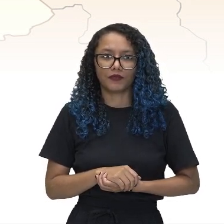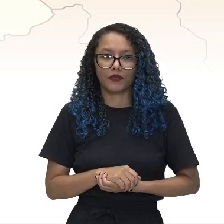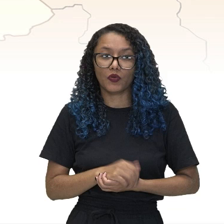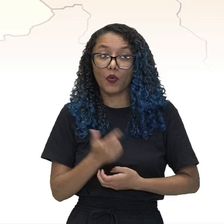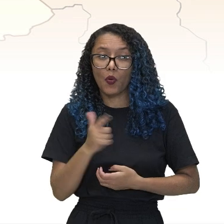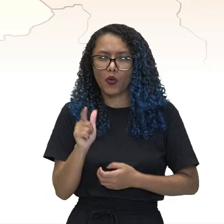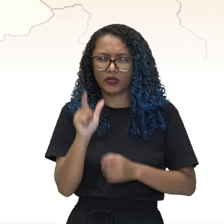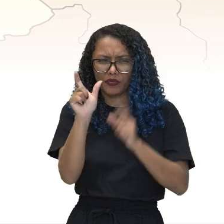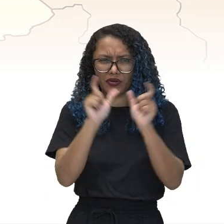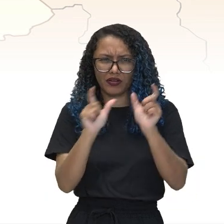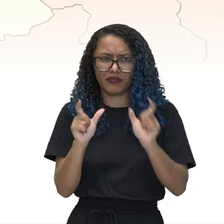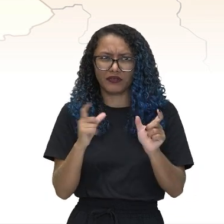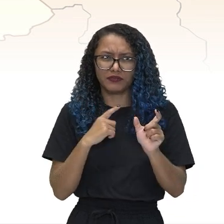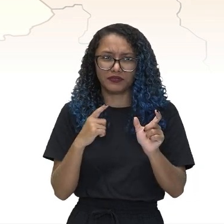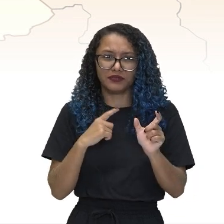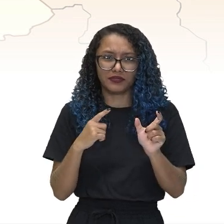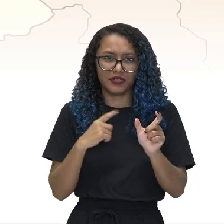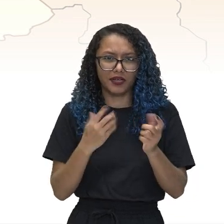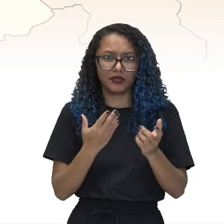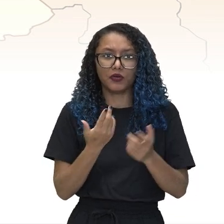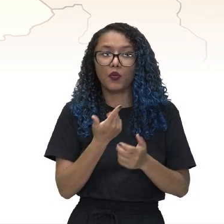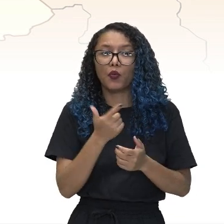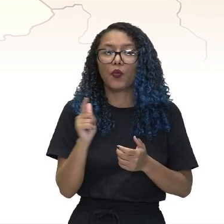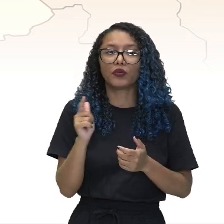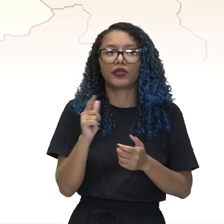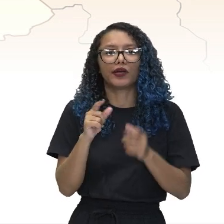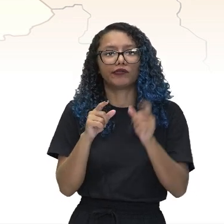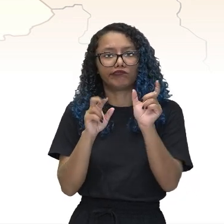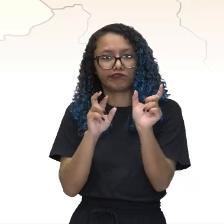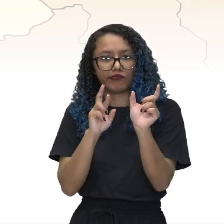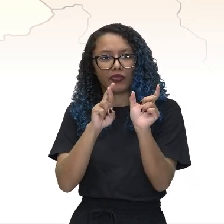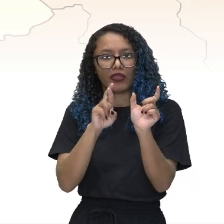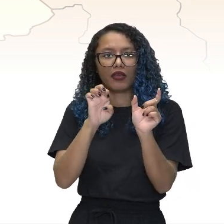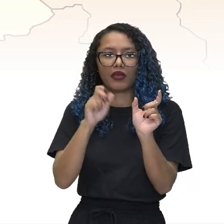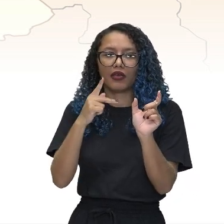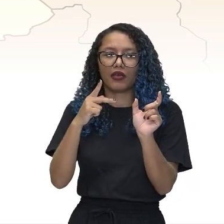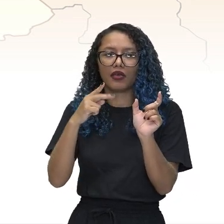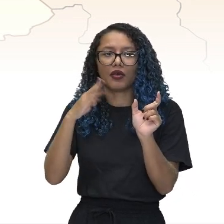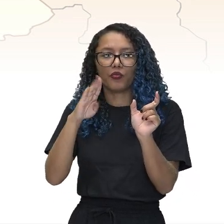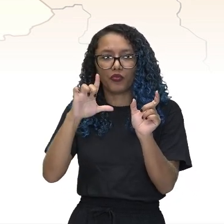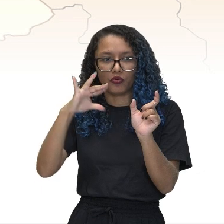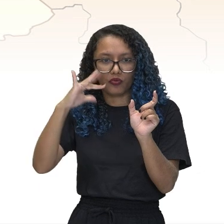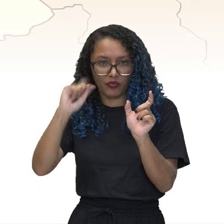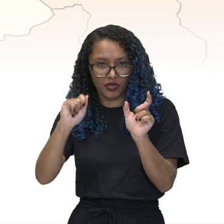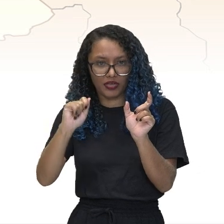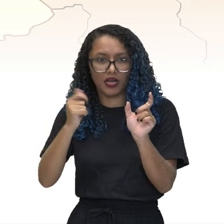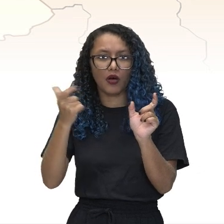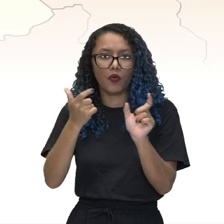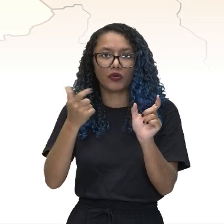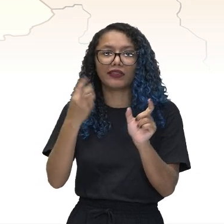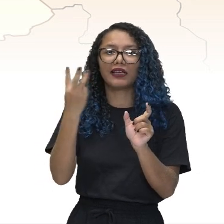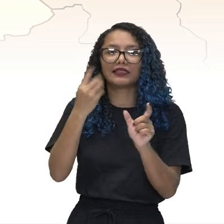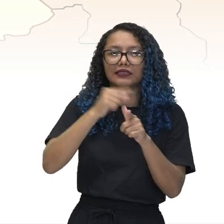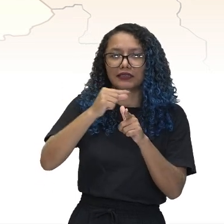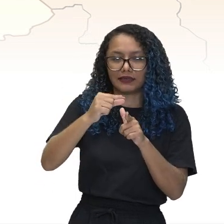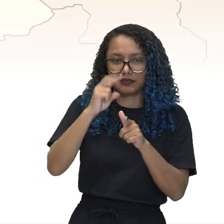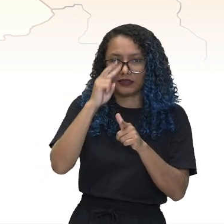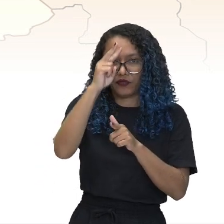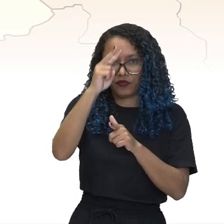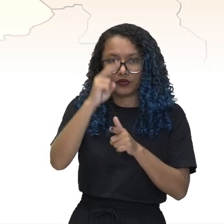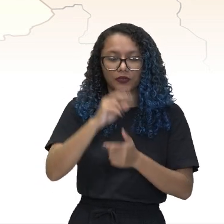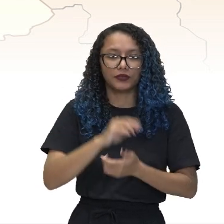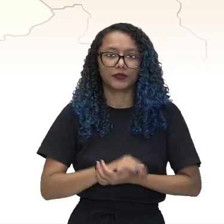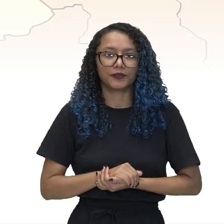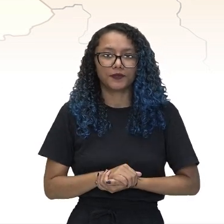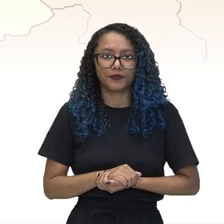aqui Professor república república o assento cai sobre a terceira sílaba queem vem de trás